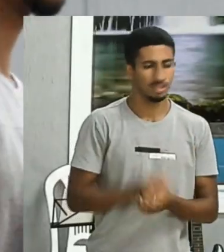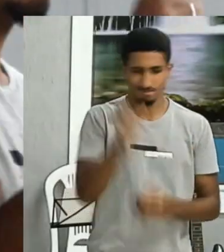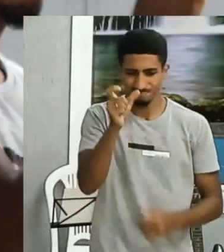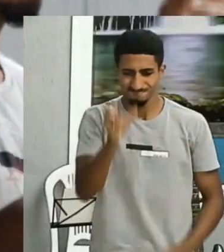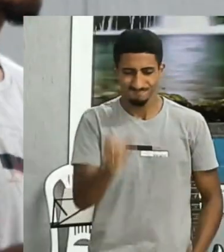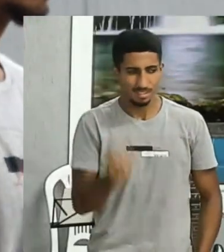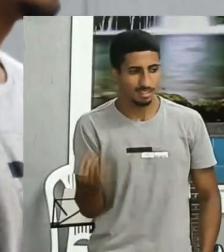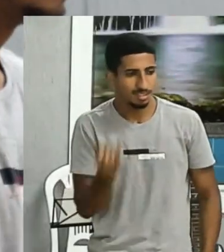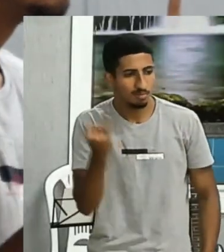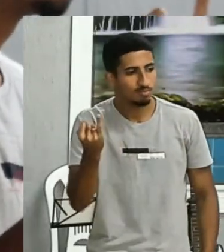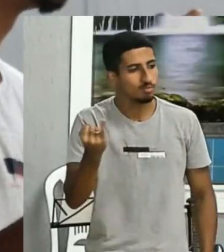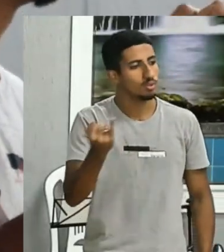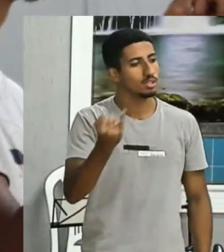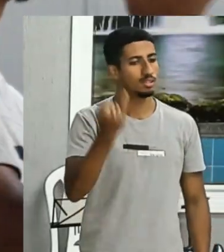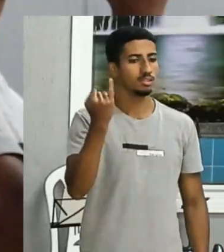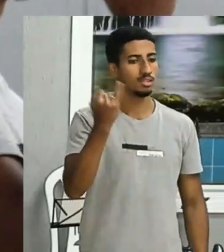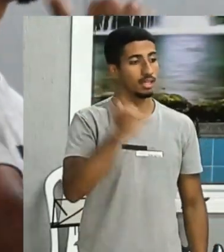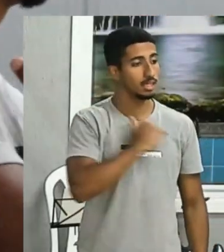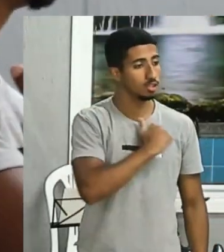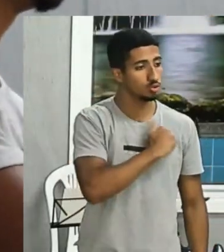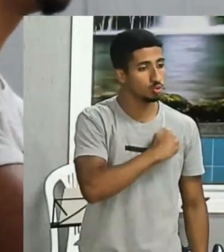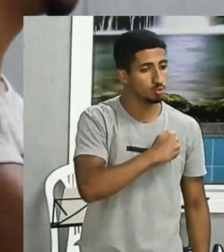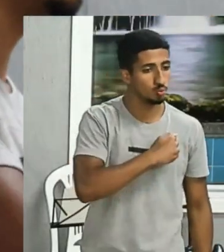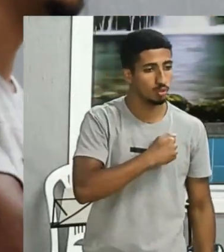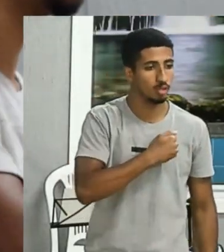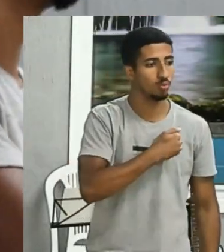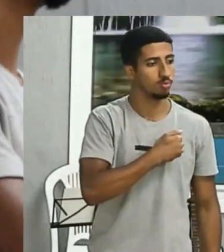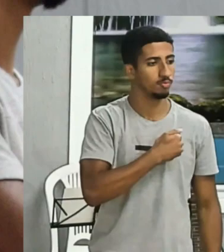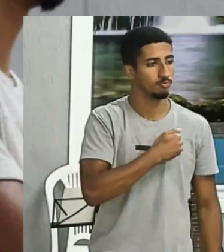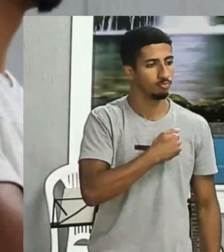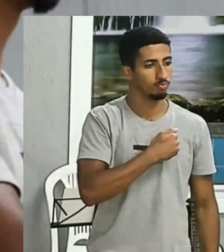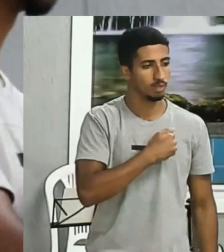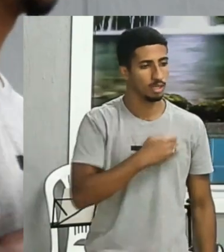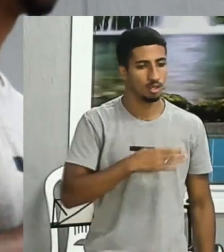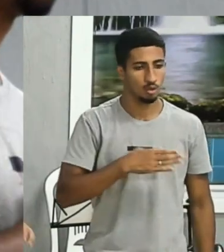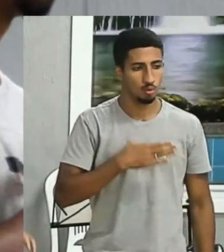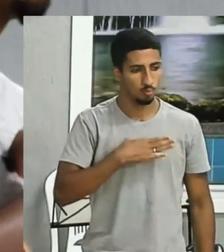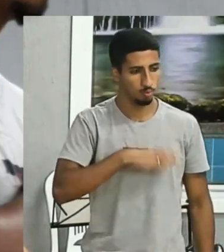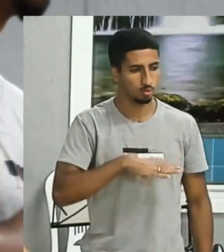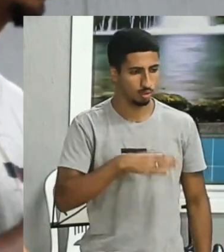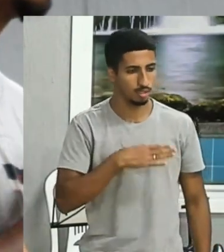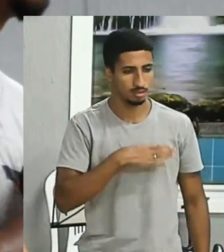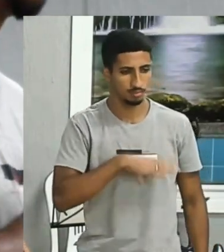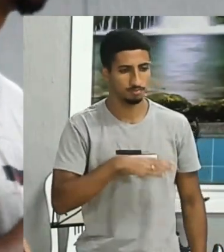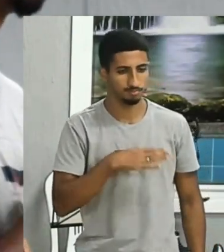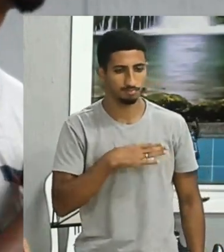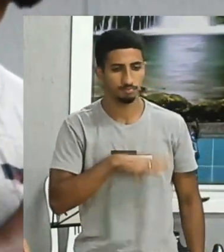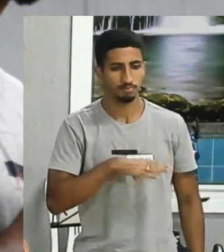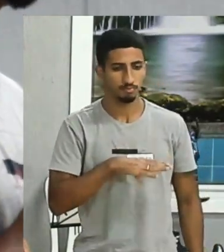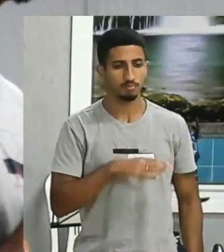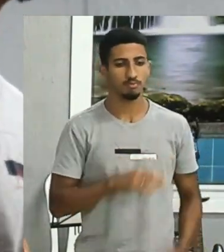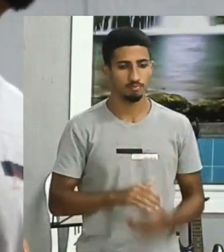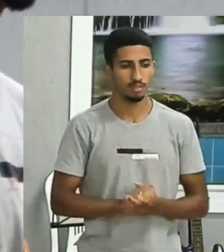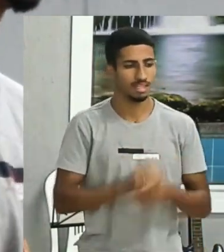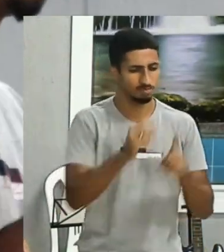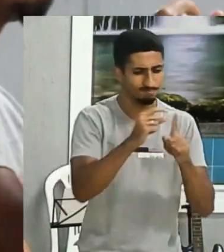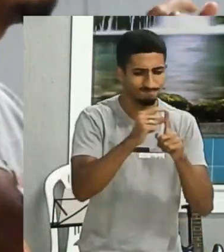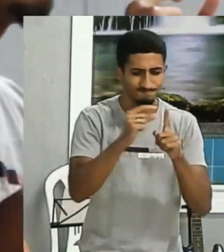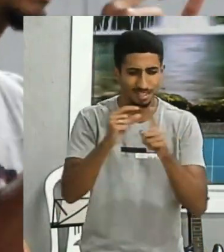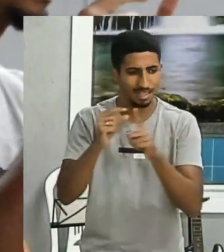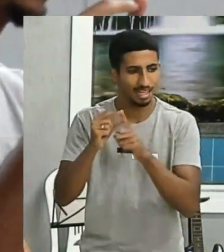João usa uma linguagem, usa símbolos para tentar fazer